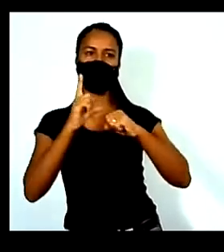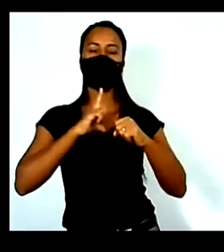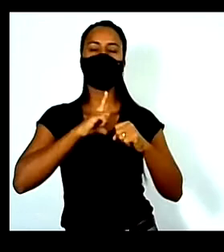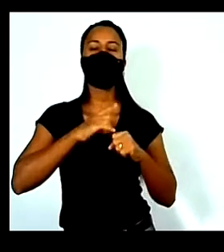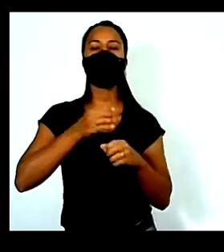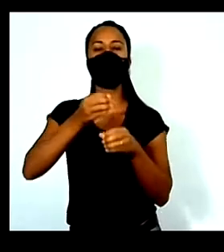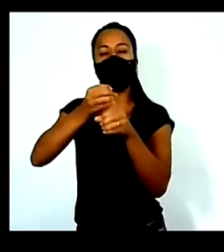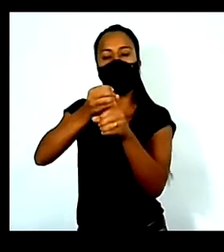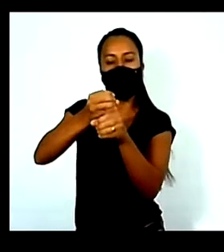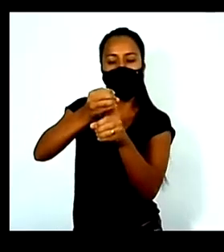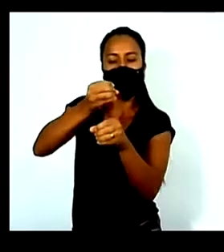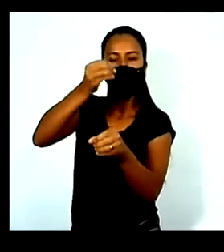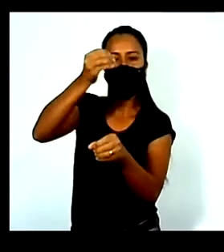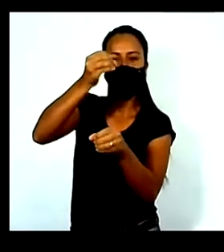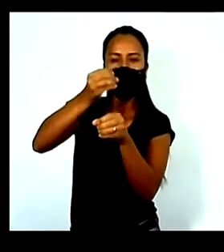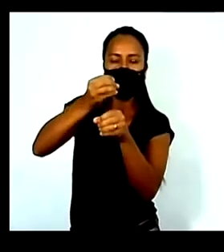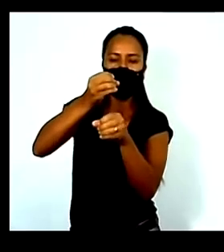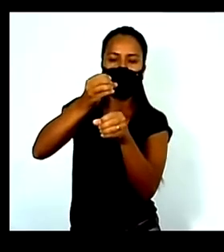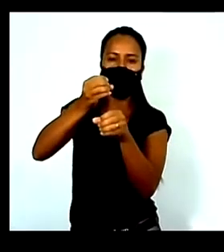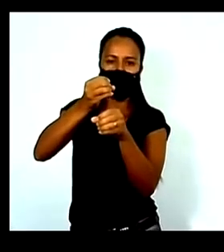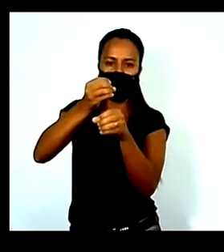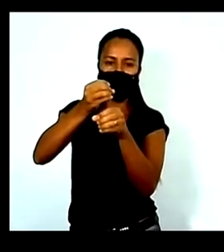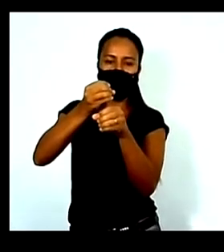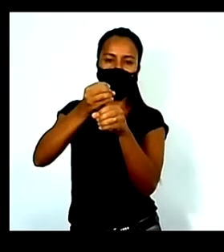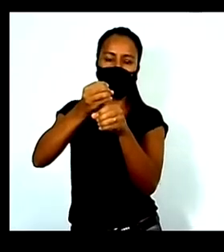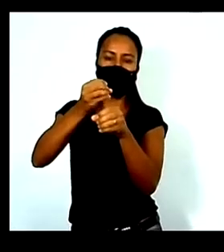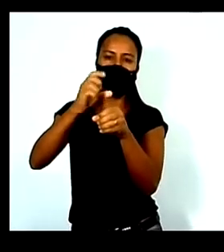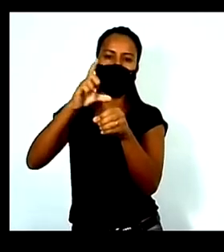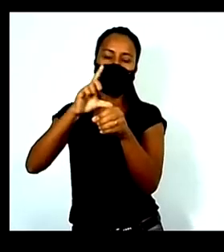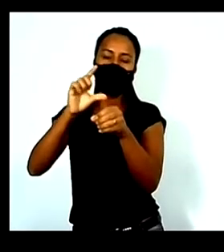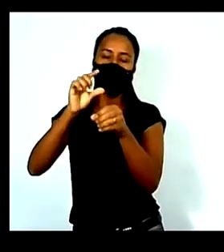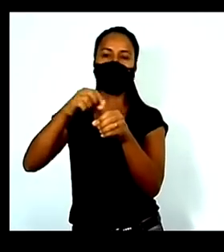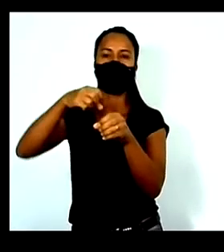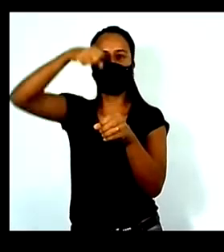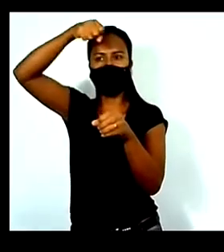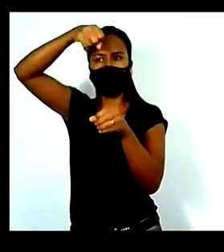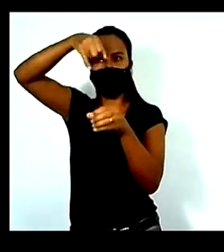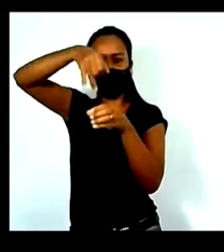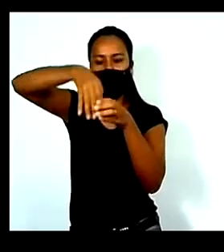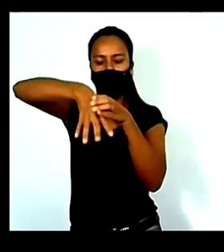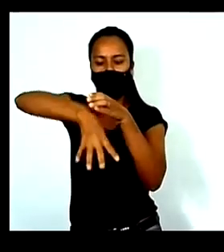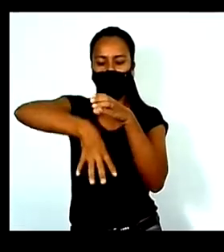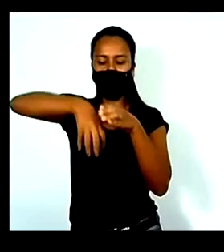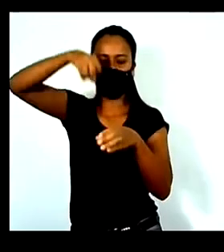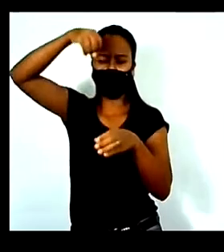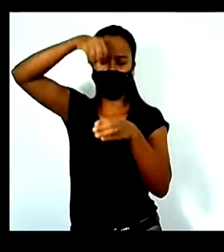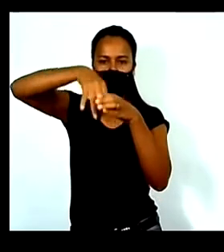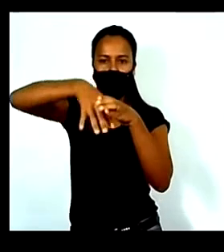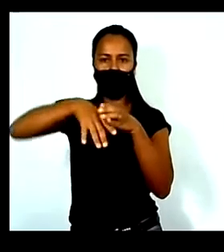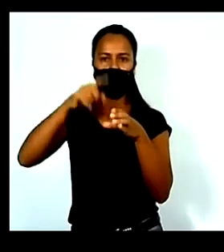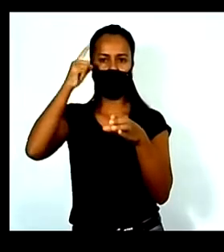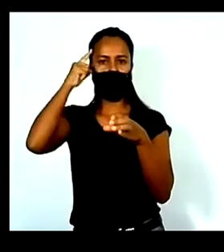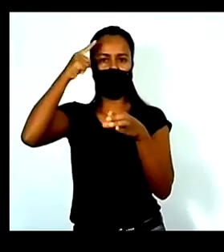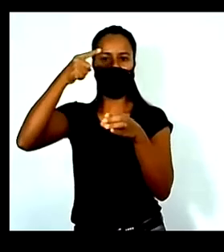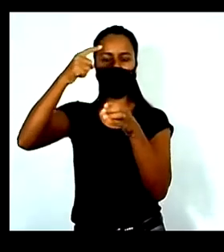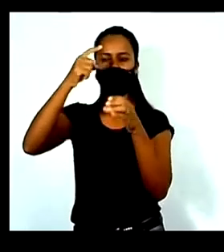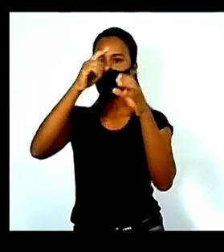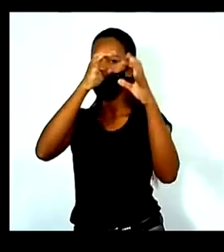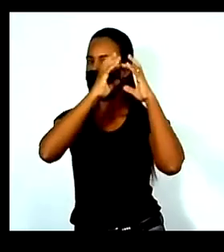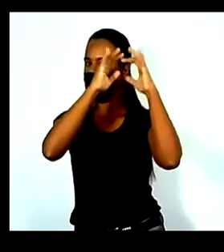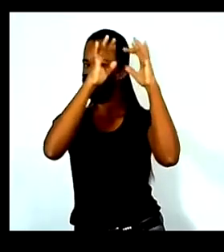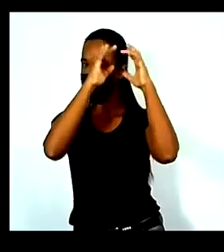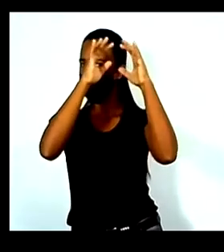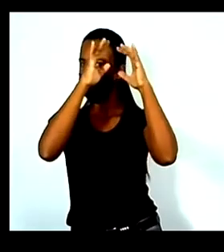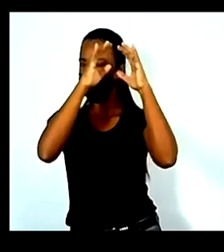forma de tubos que por onde passa os feixes de nervos, ou seja, o comando do nosso cérebro. Então, ele